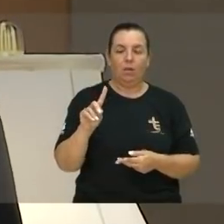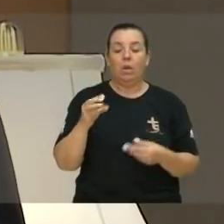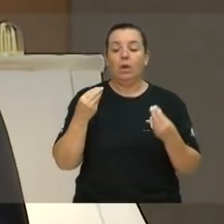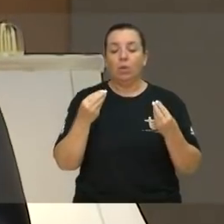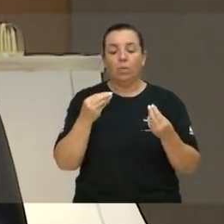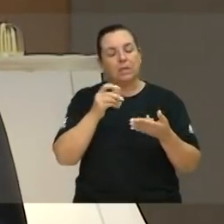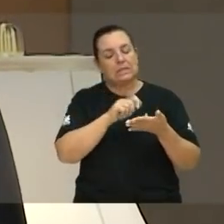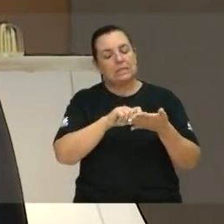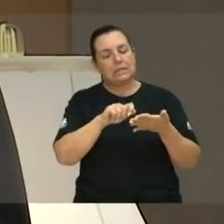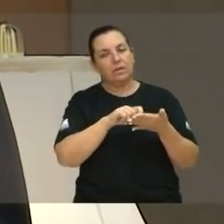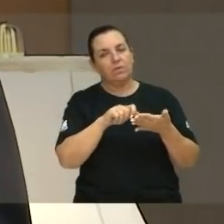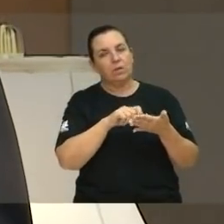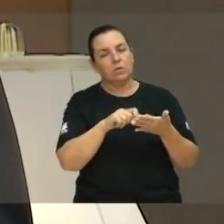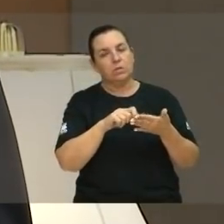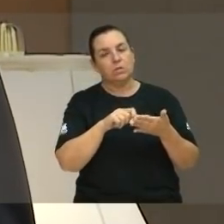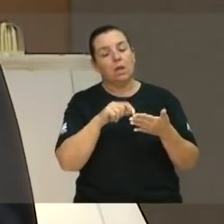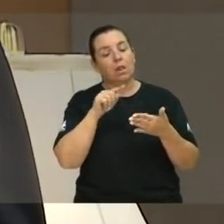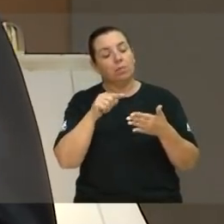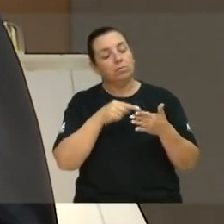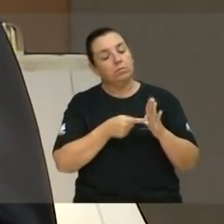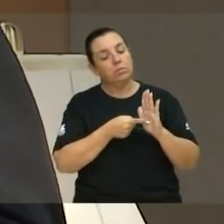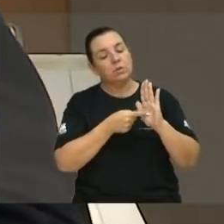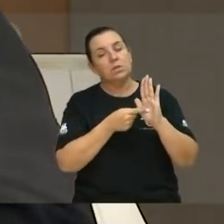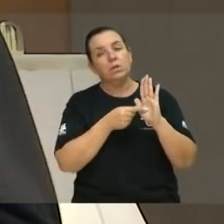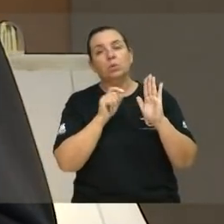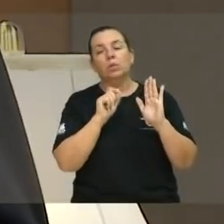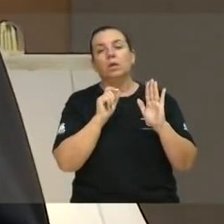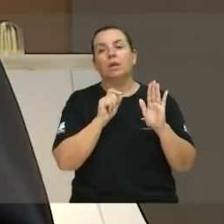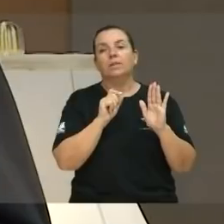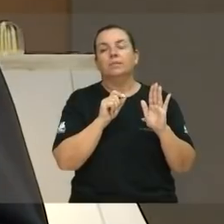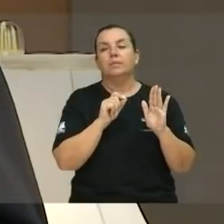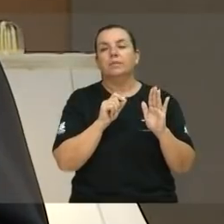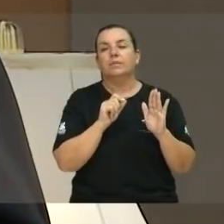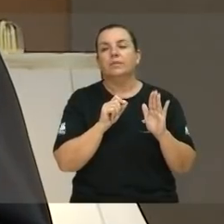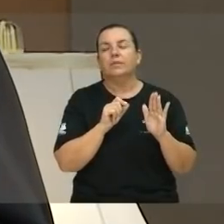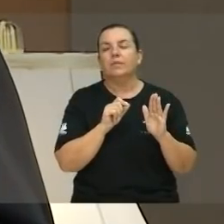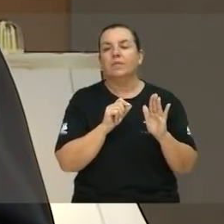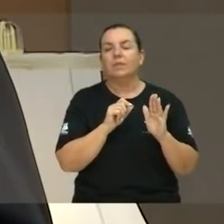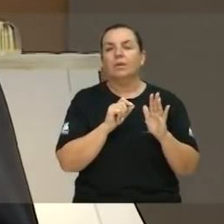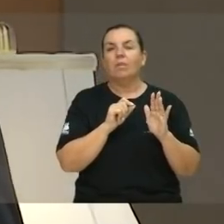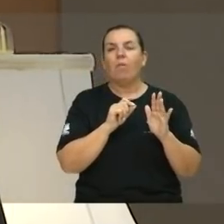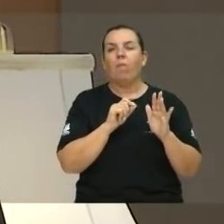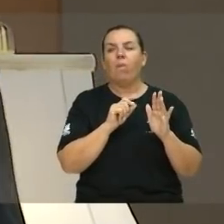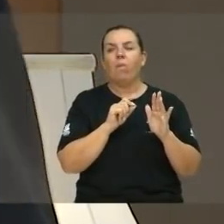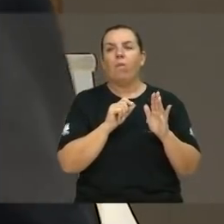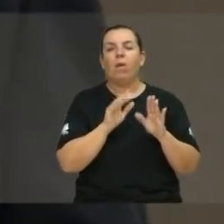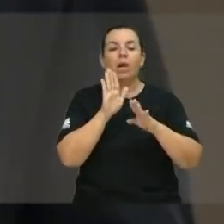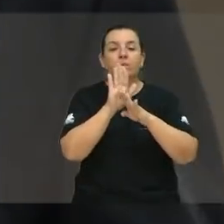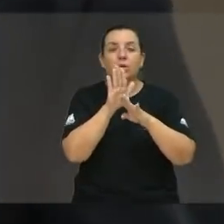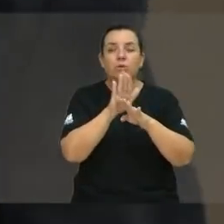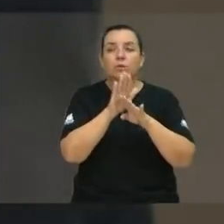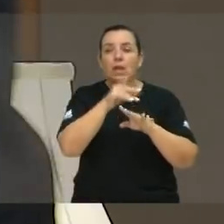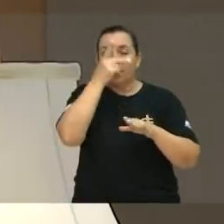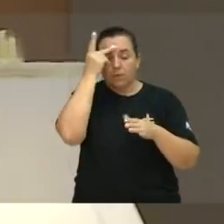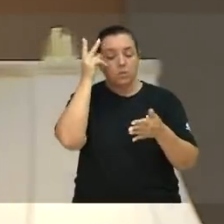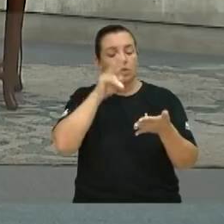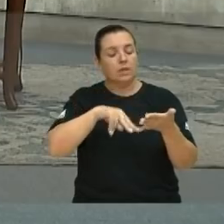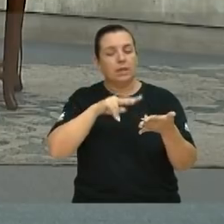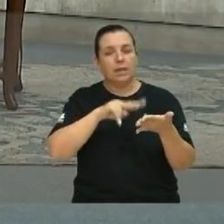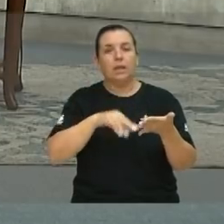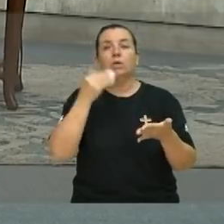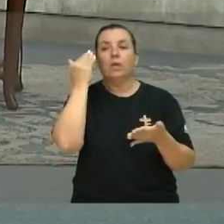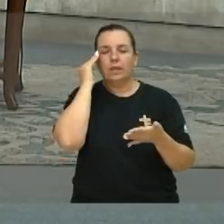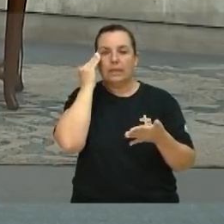escreveu está orientado aqui a me ajudar o leitor a compreender